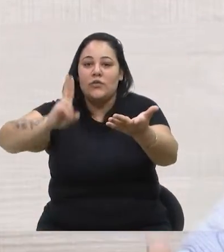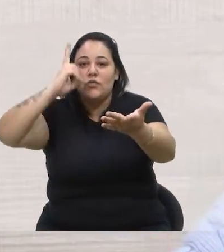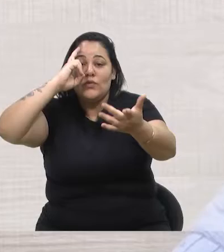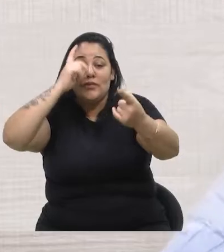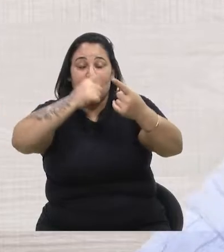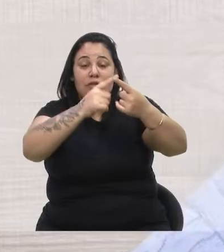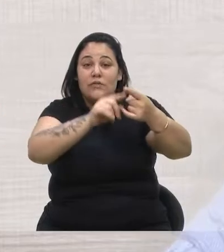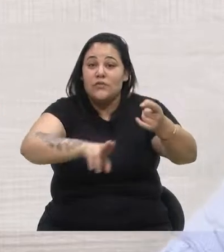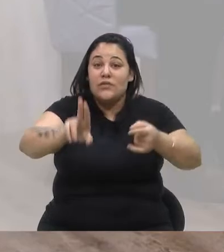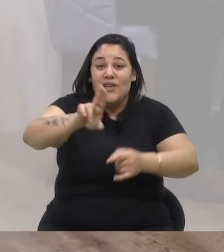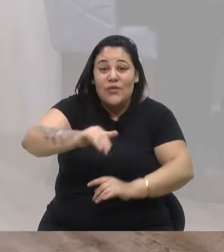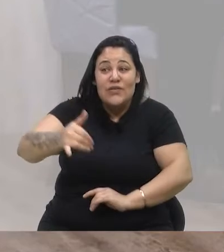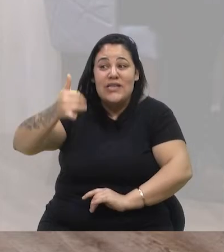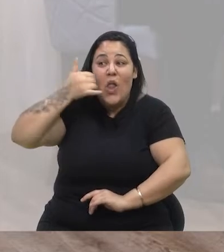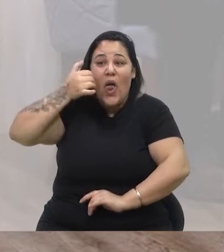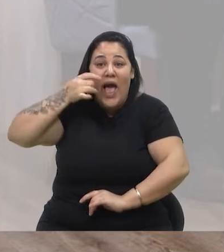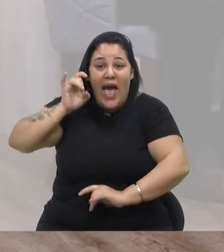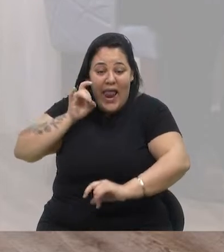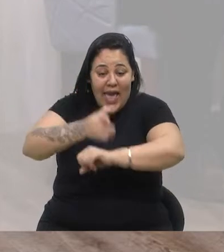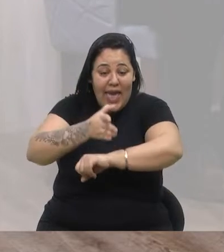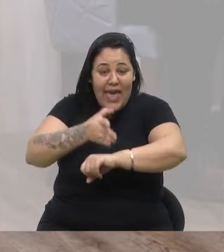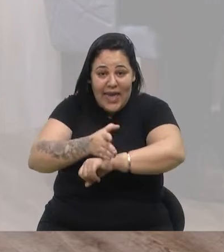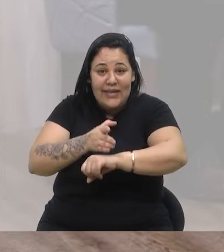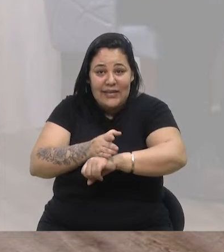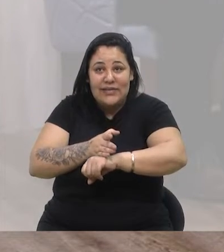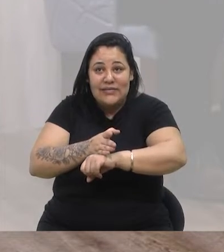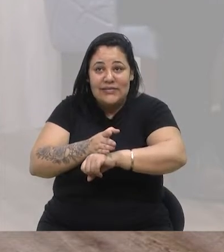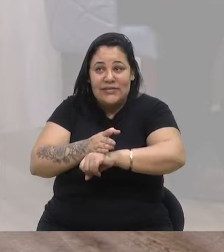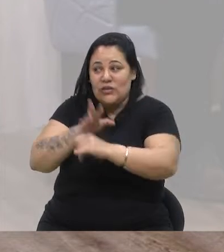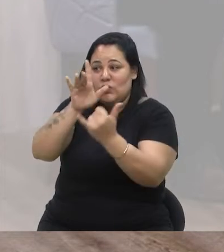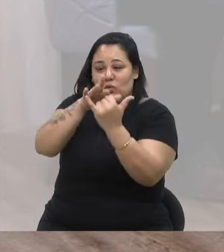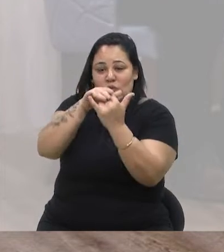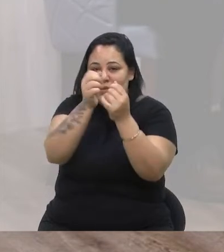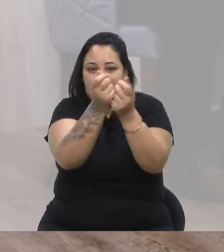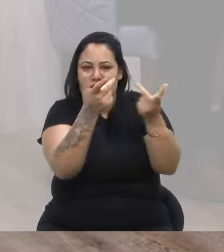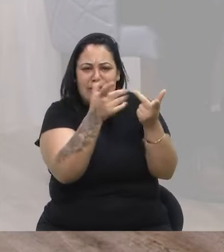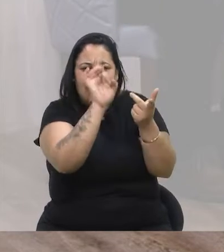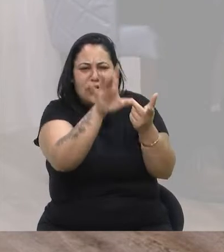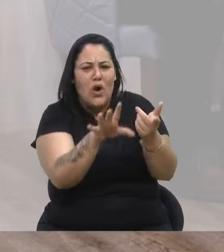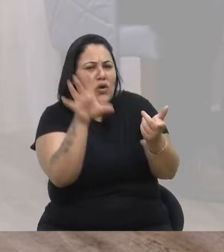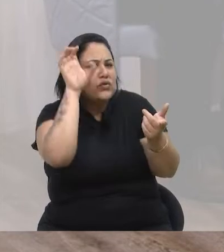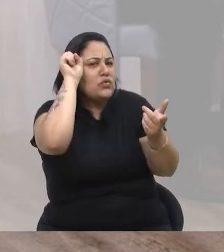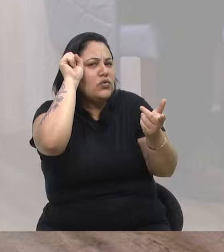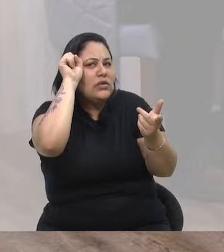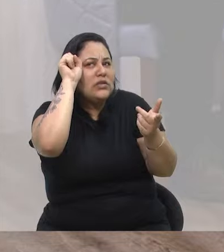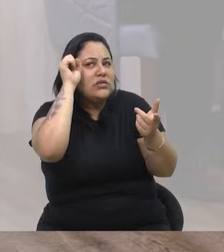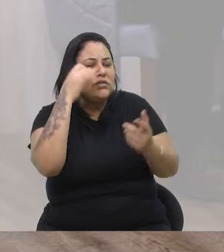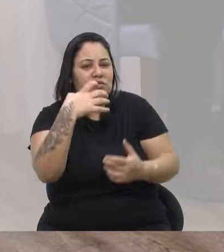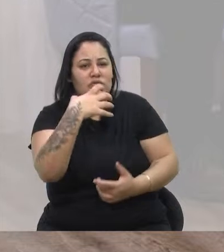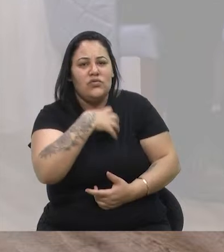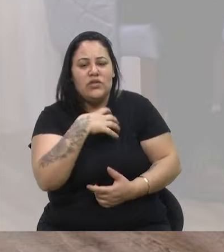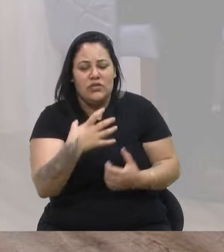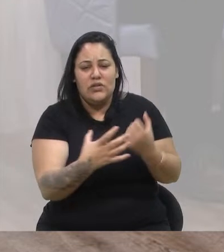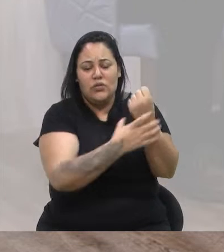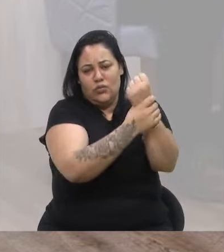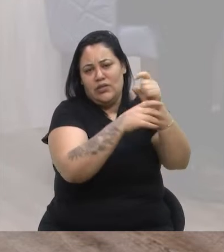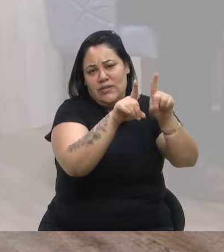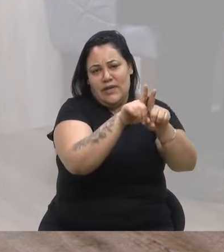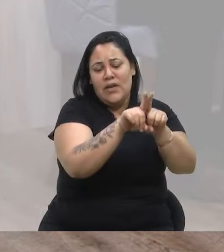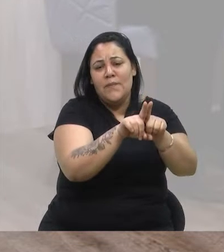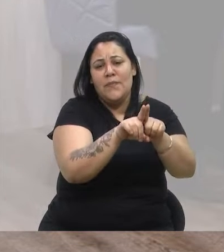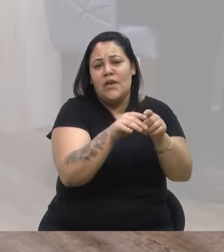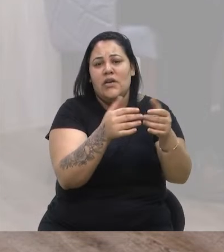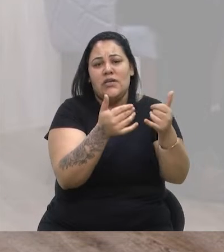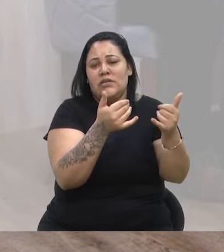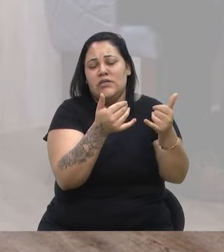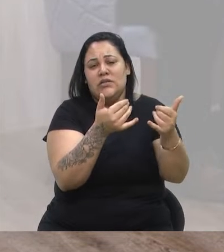das crianças, porque com um celular elas entram, ou no site, ou nas plataformas áudios que estão disponíveis, ela escuta, né, de uma